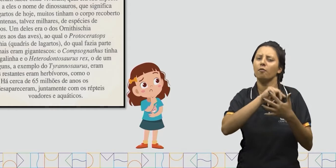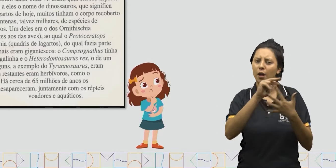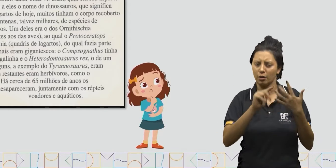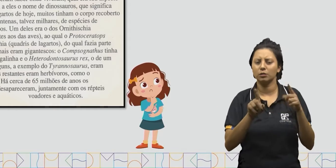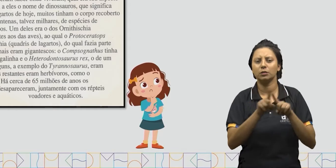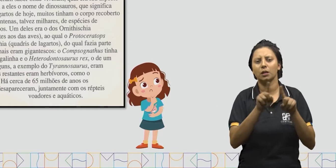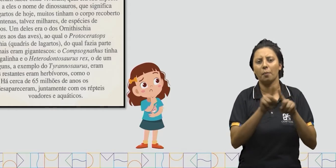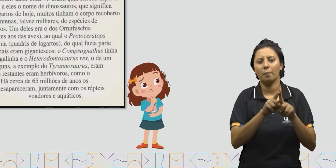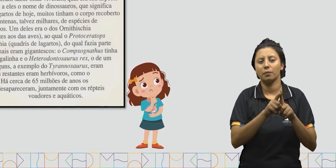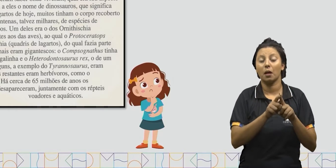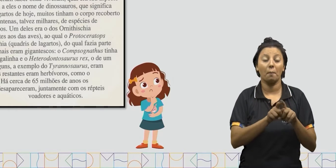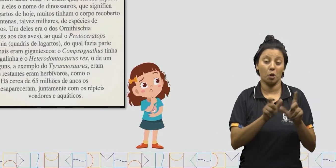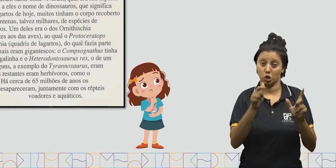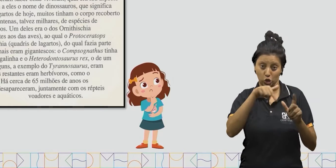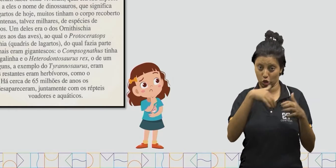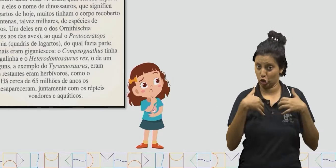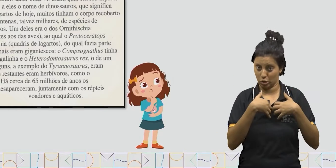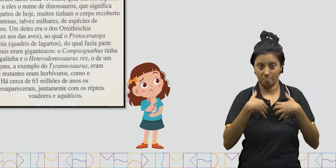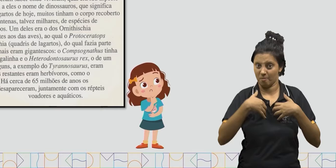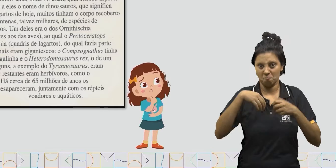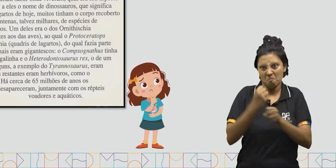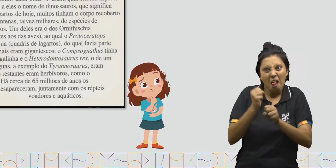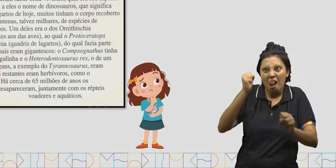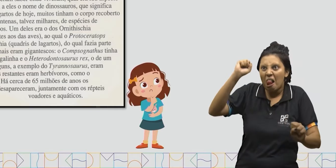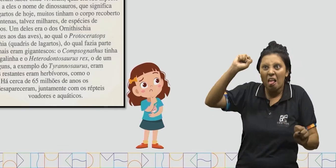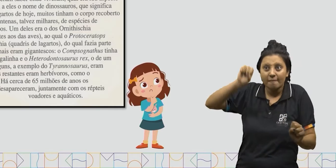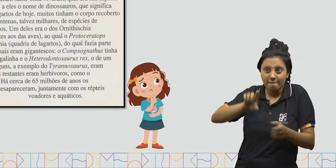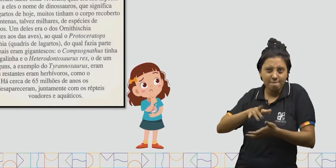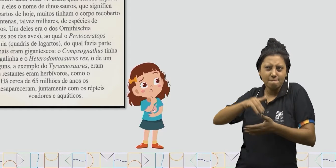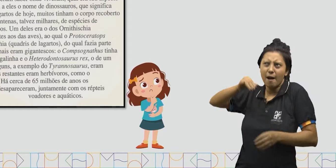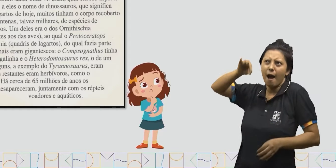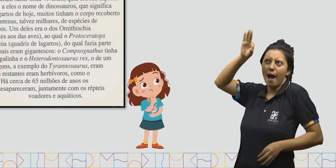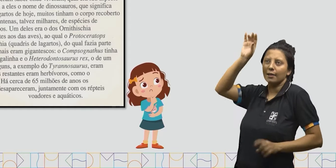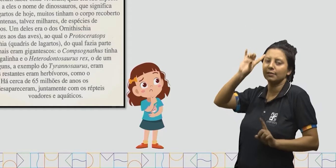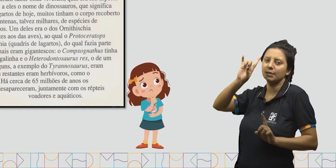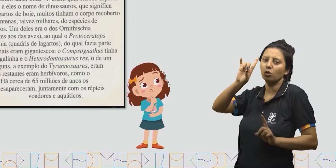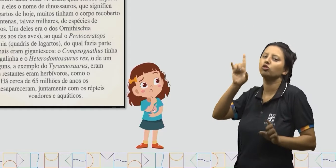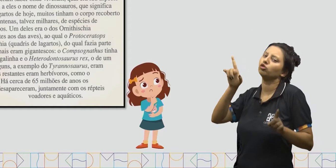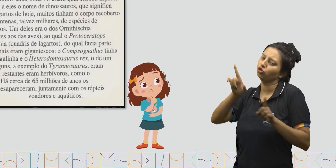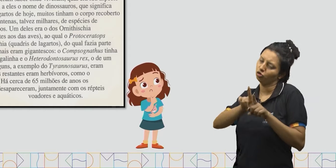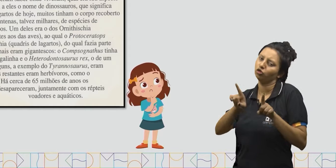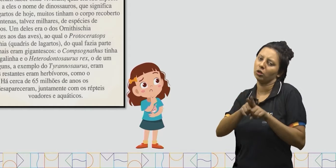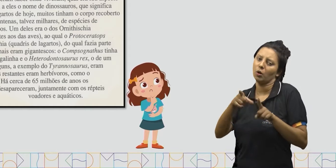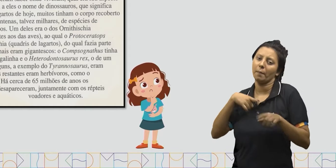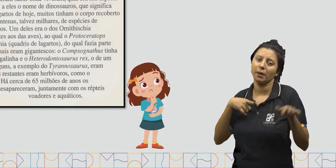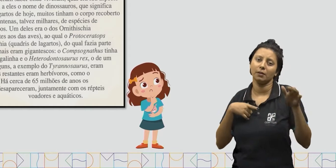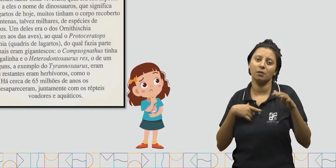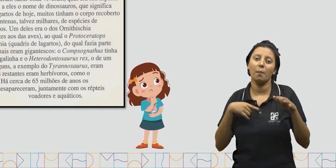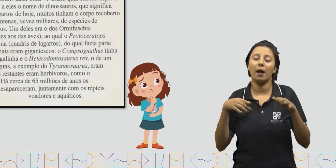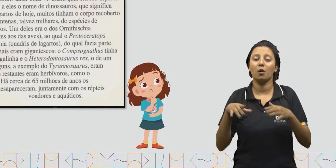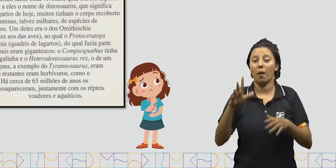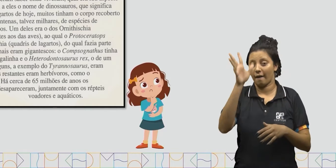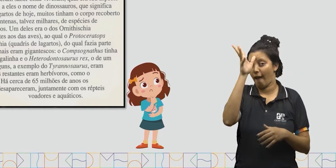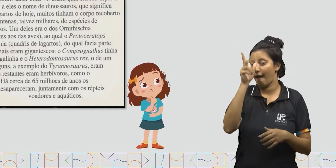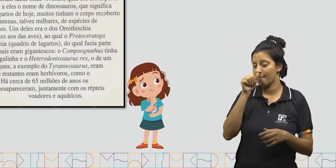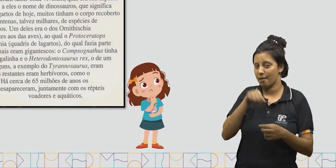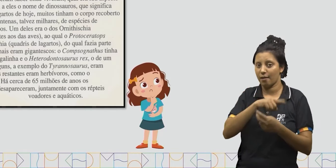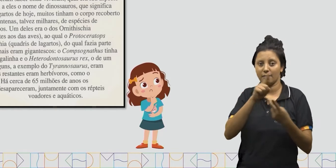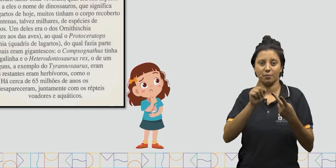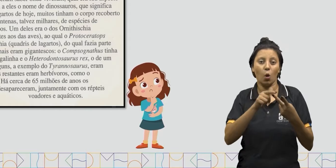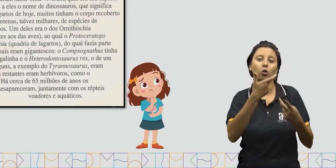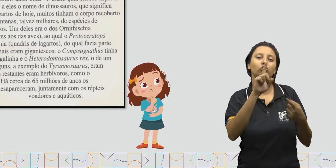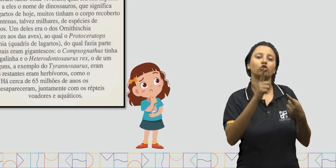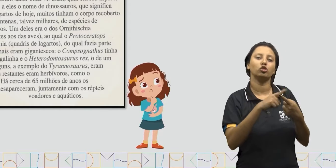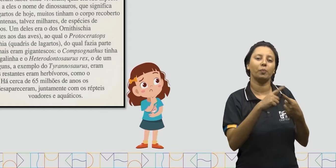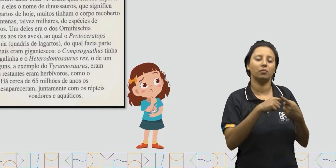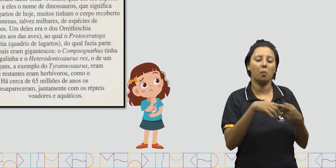Nem todos esses animais eram gigantescos. O Compsognathus tinha o tamanho de uma galinha e o